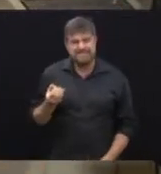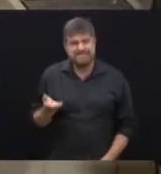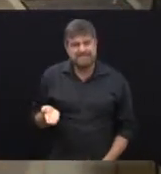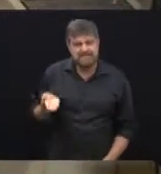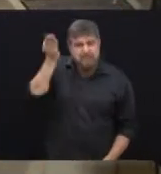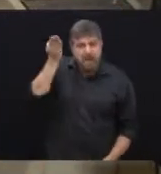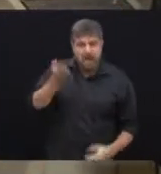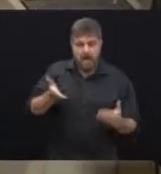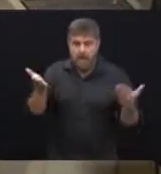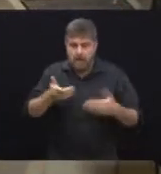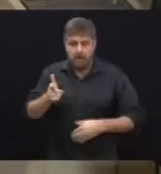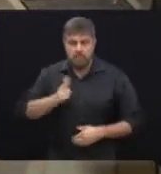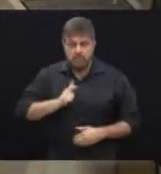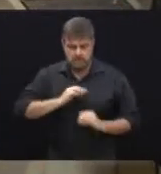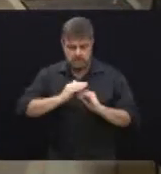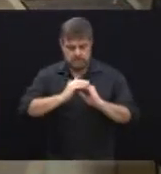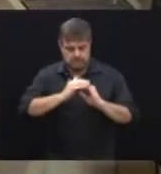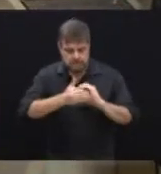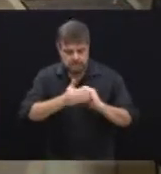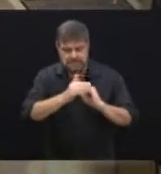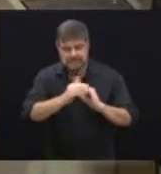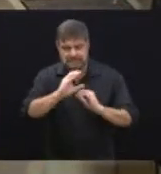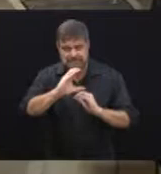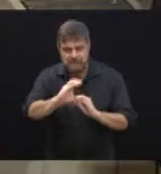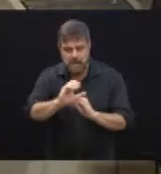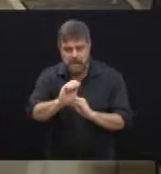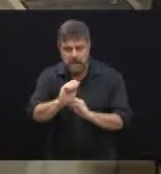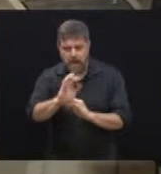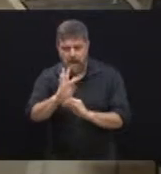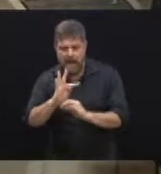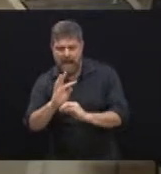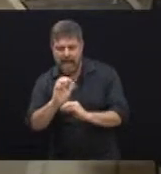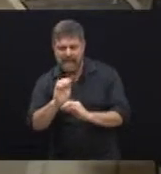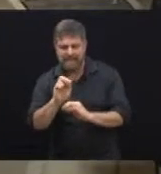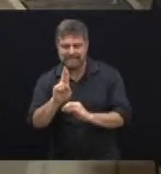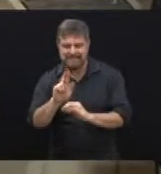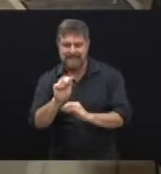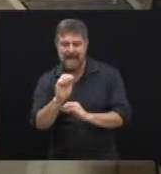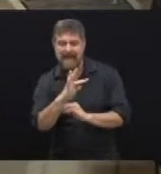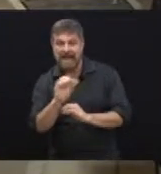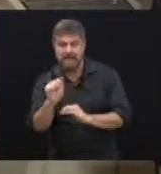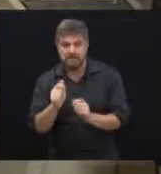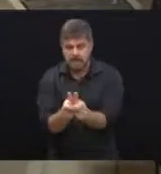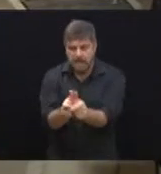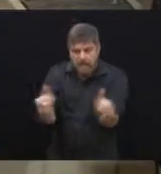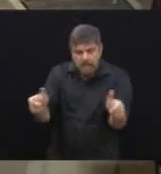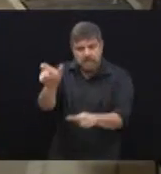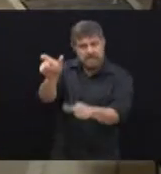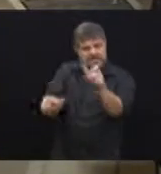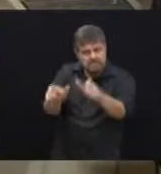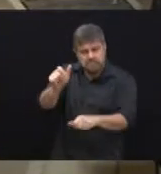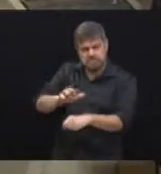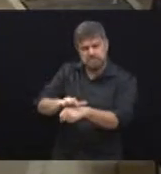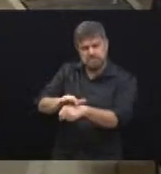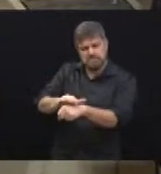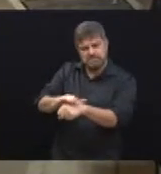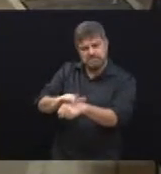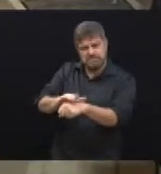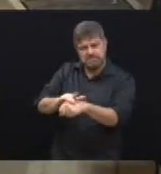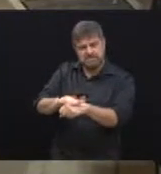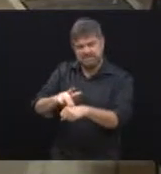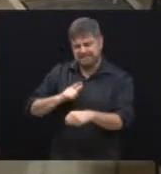anos, a ter catarata mais precoce, pessoas com... Tem muito paciente agora com